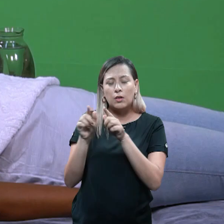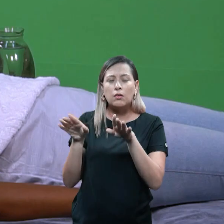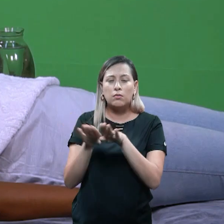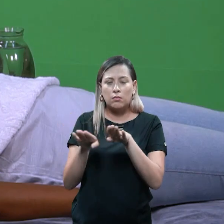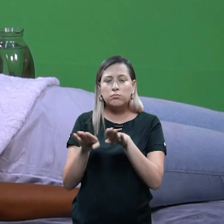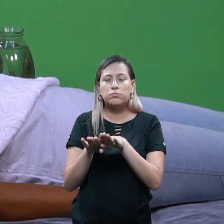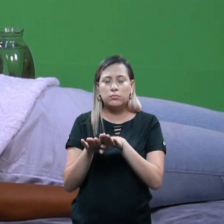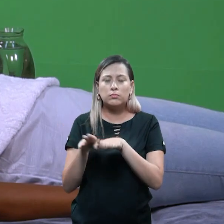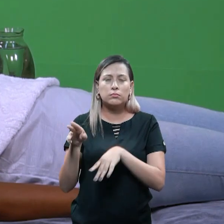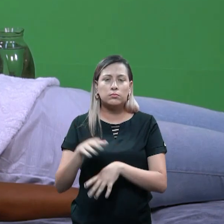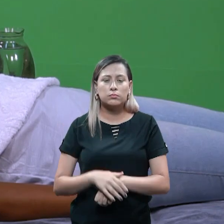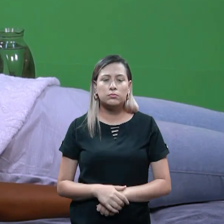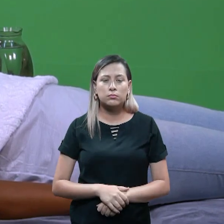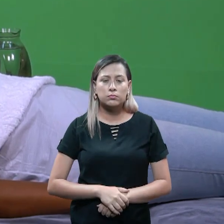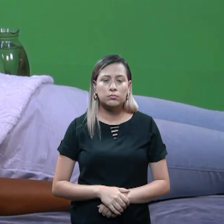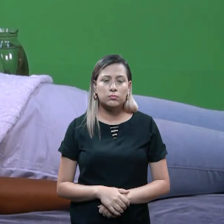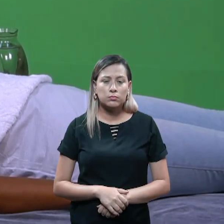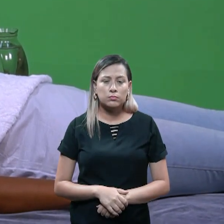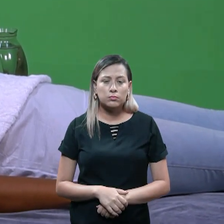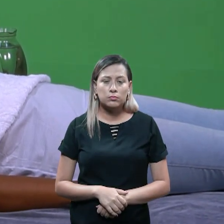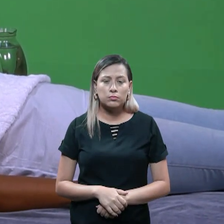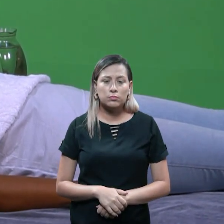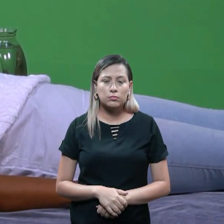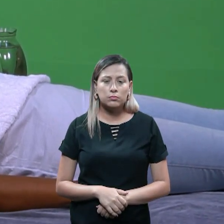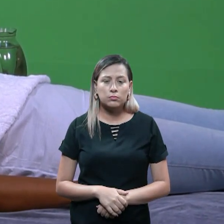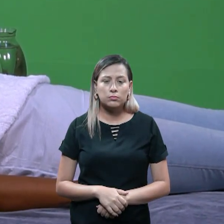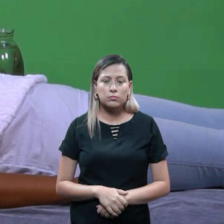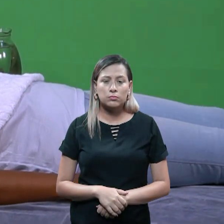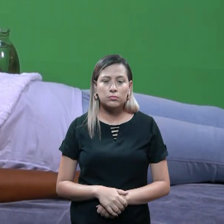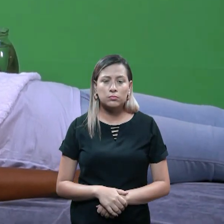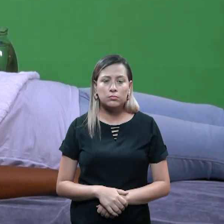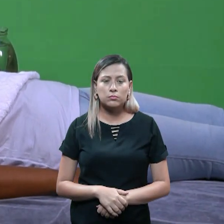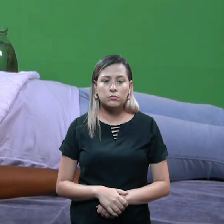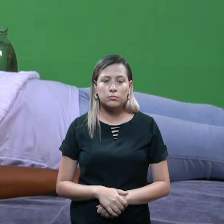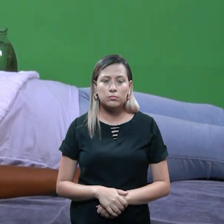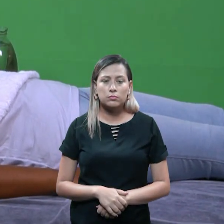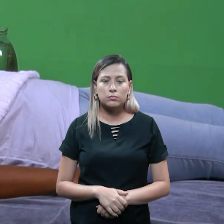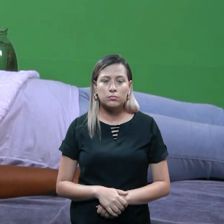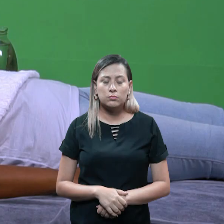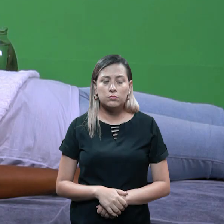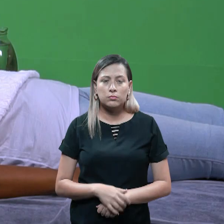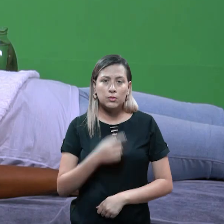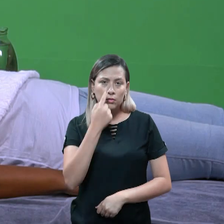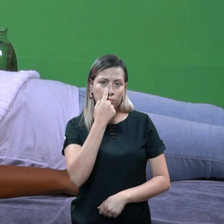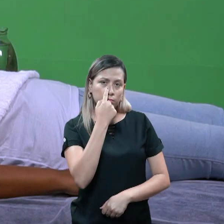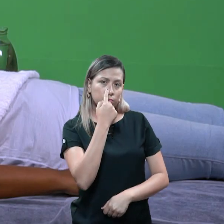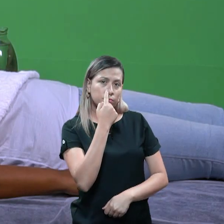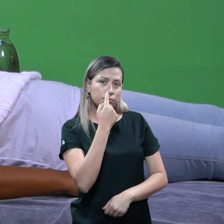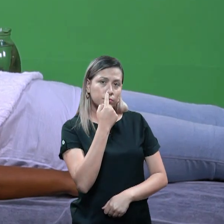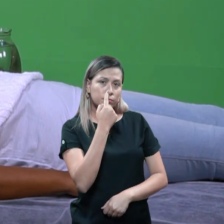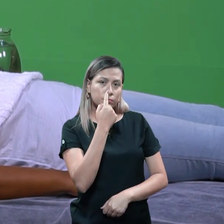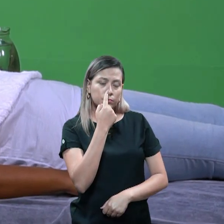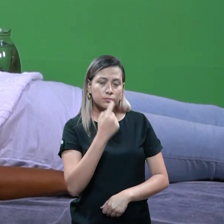parte externa dele. Então, no caso dela aqui, eu vou aqui a parte interna, certo?